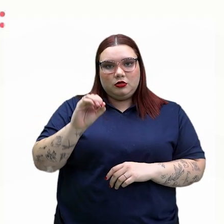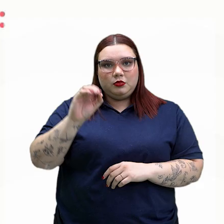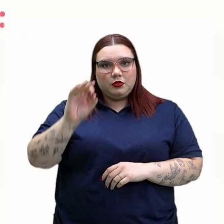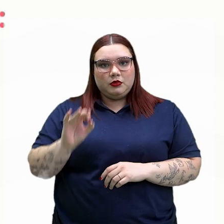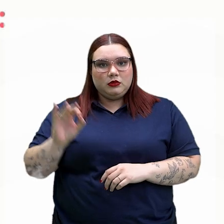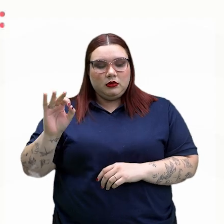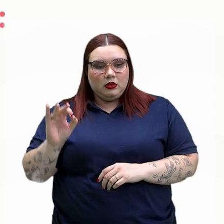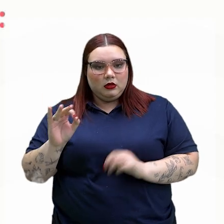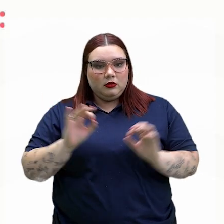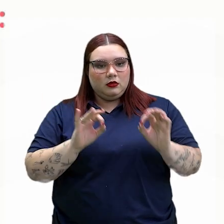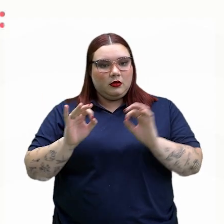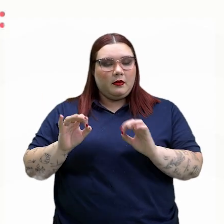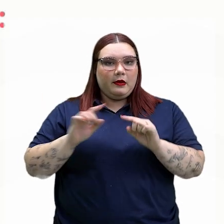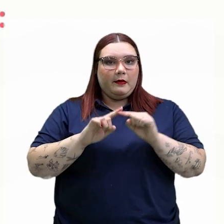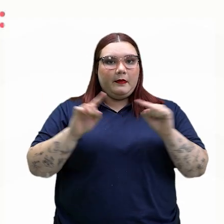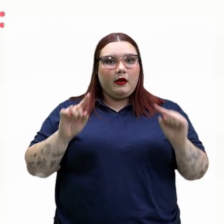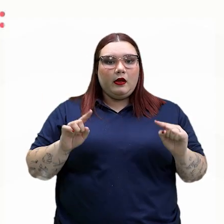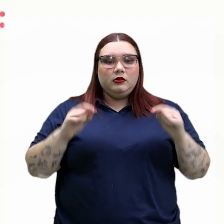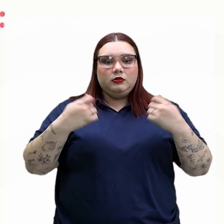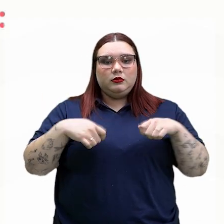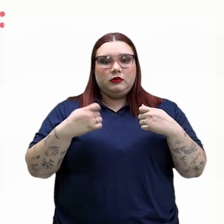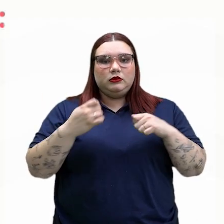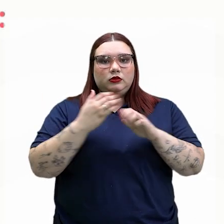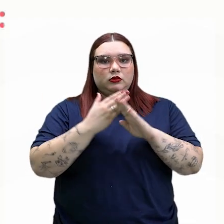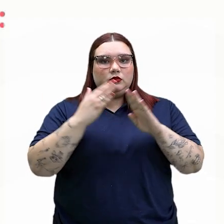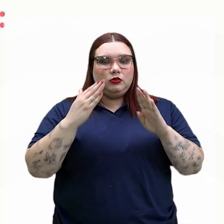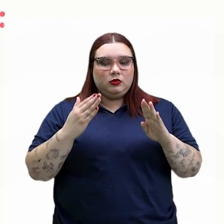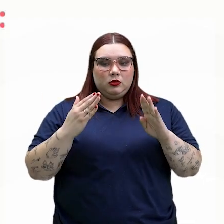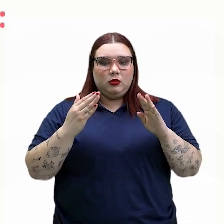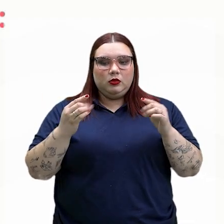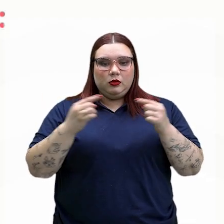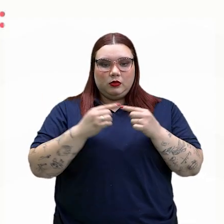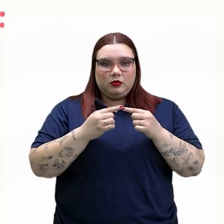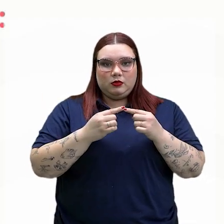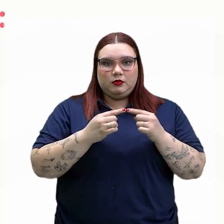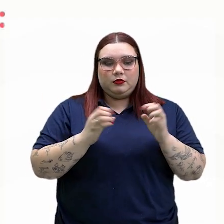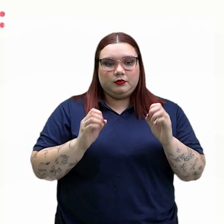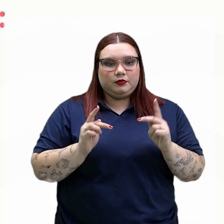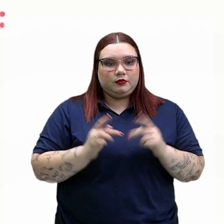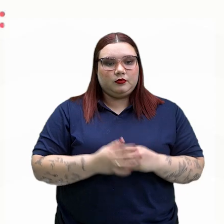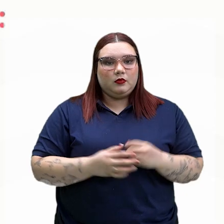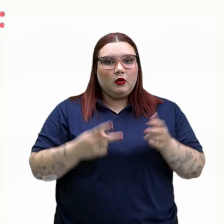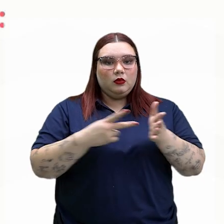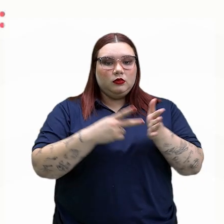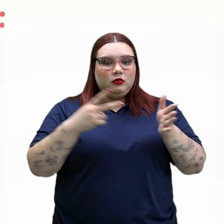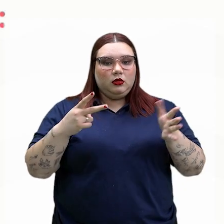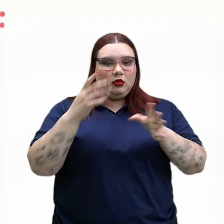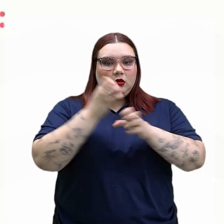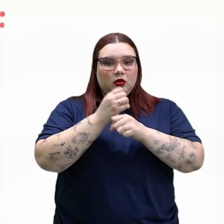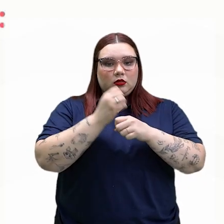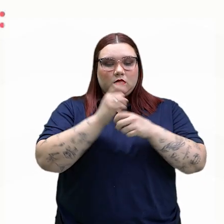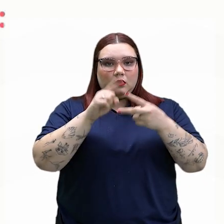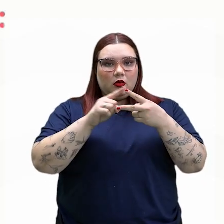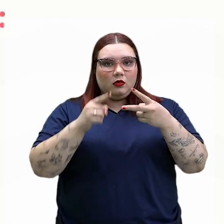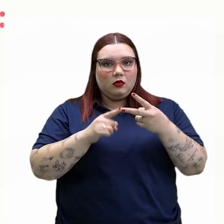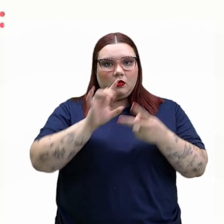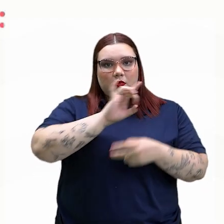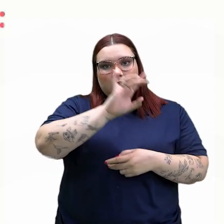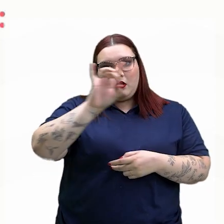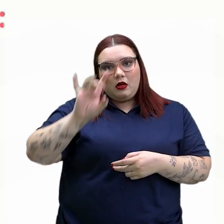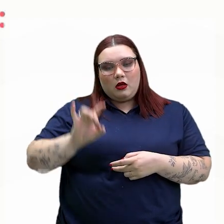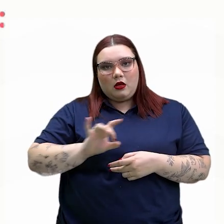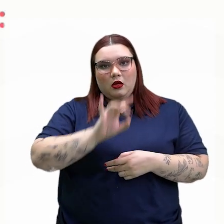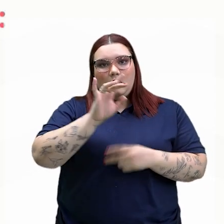10% do todo. Mas aí a gente precisa determinar essa unidade. 2. Calcular os ângulos para